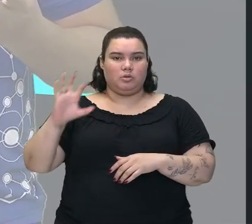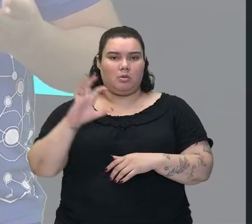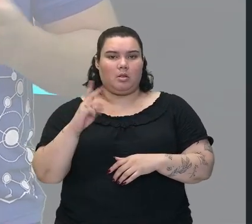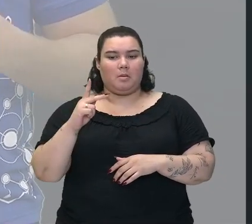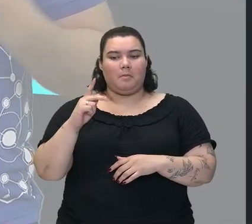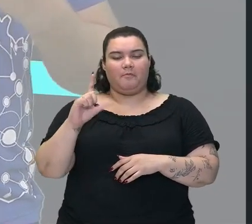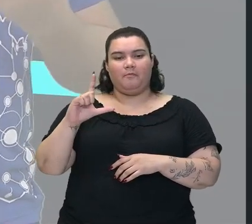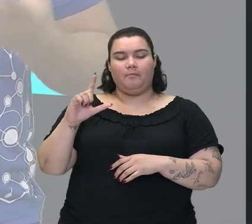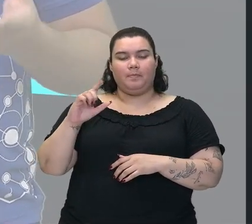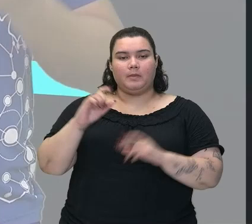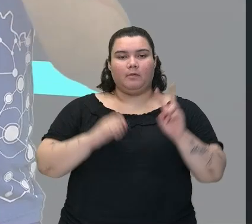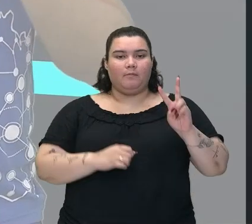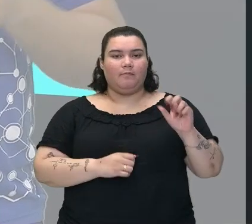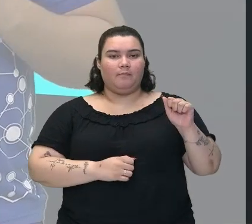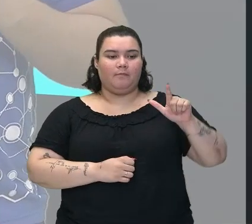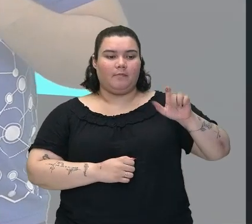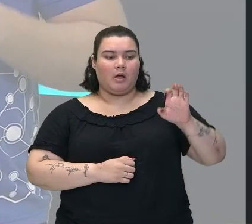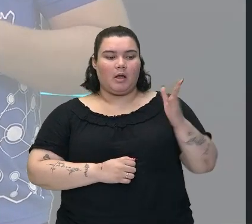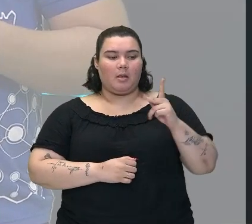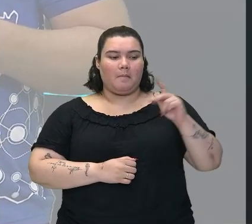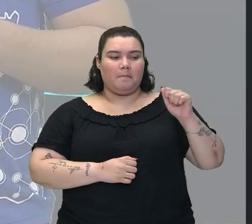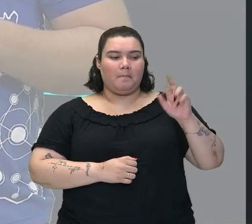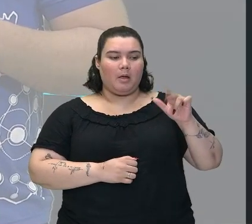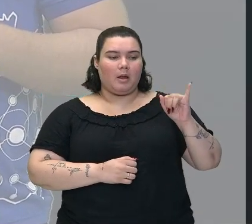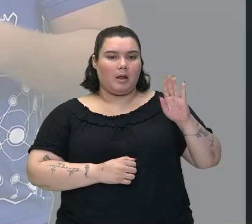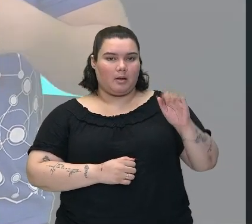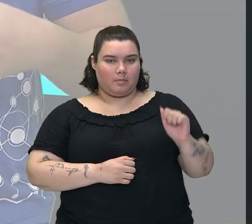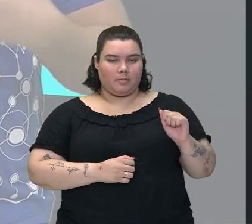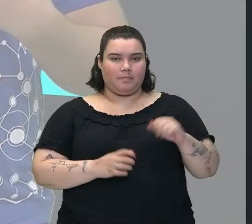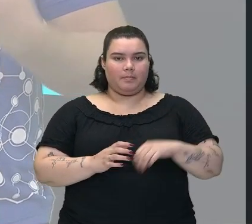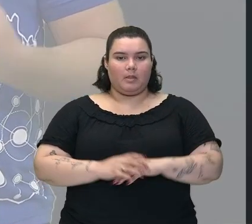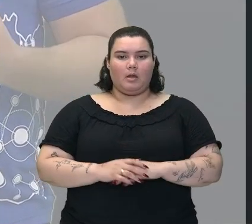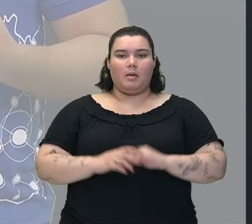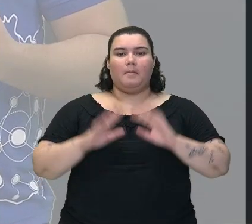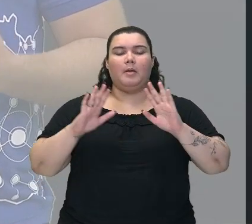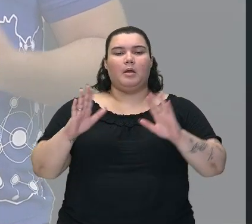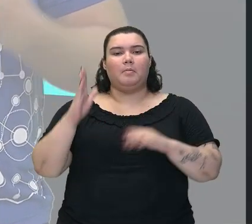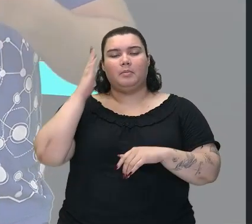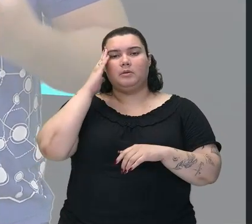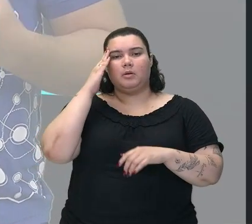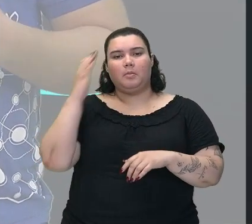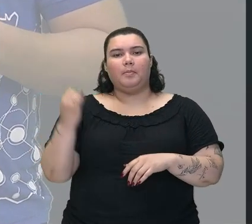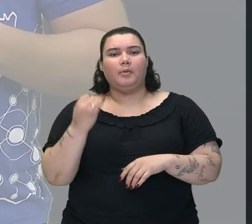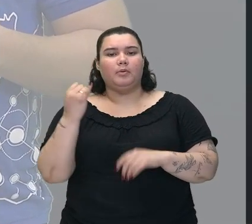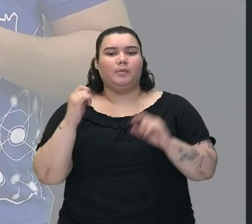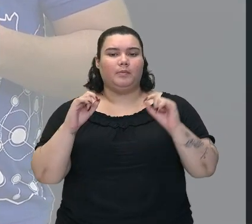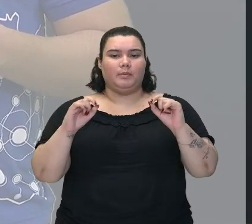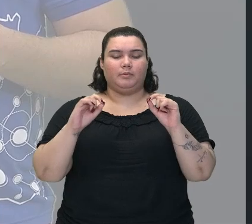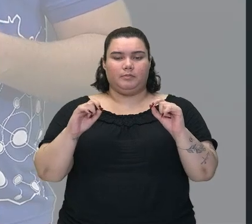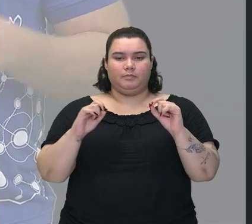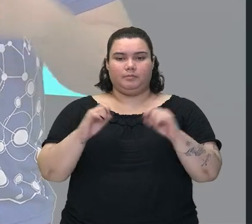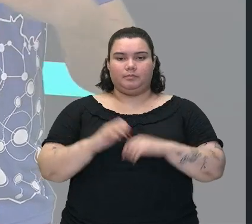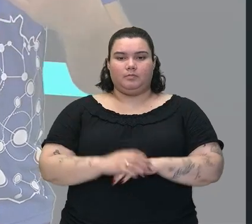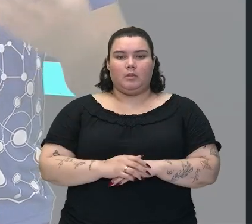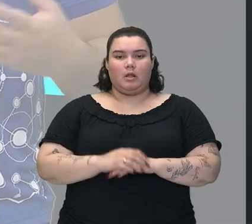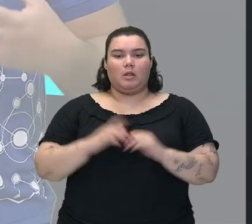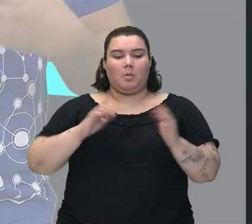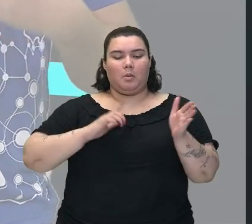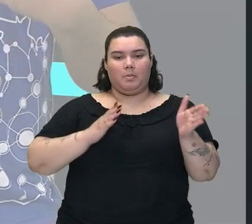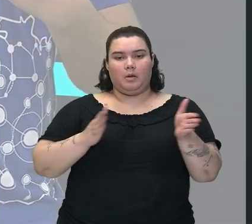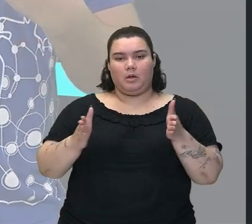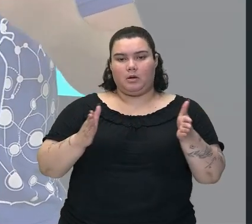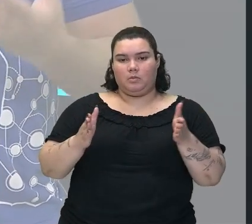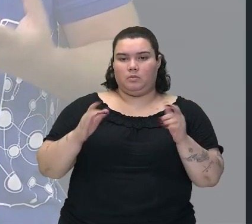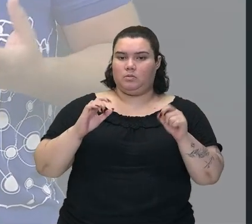são os autores que se destacam. E o que é importante a gente saber em relação à produção desses autores? Que, em determinado momento, eles